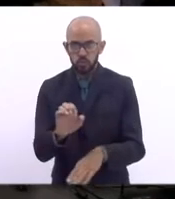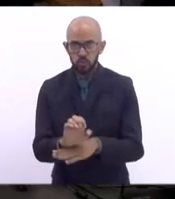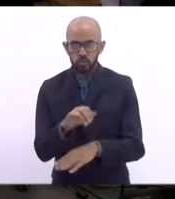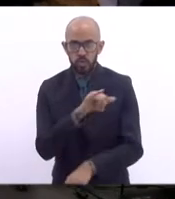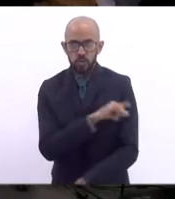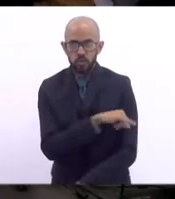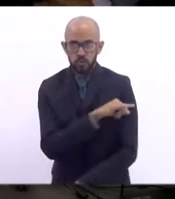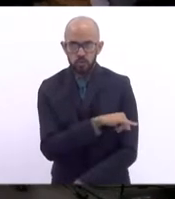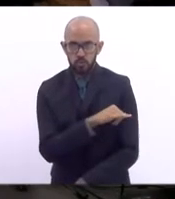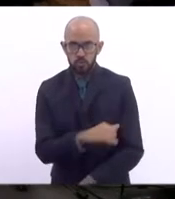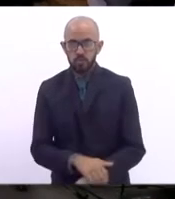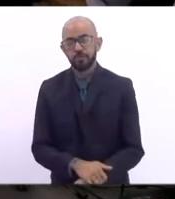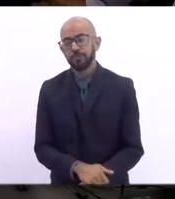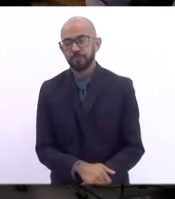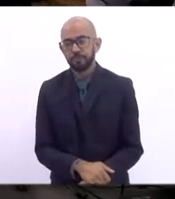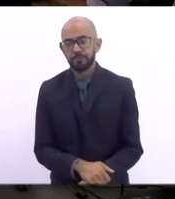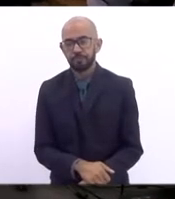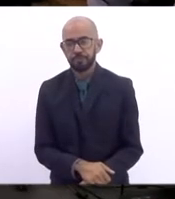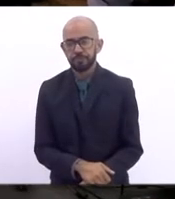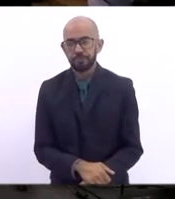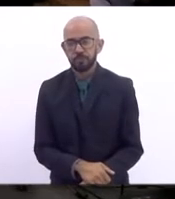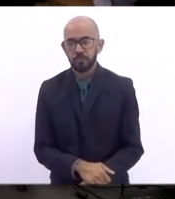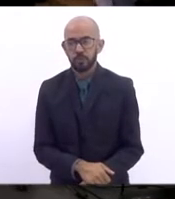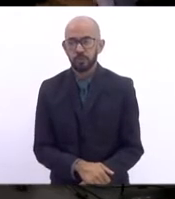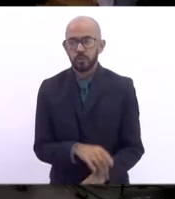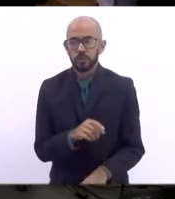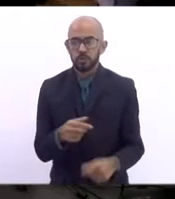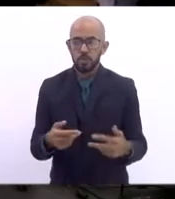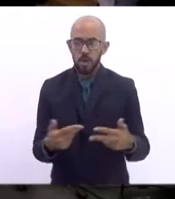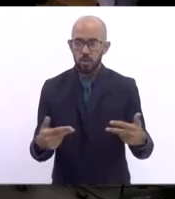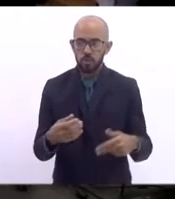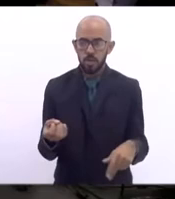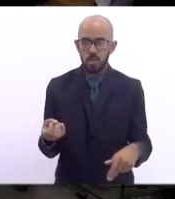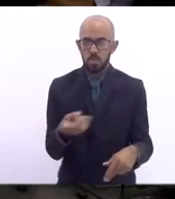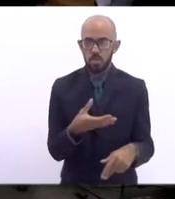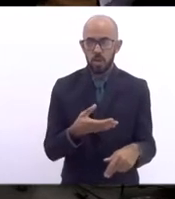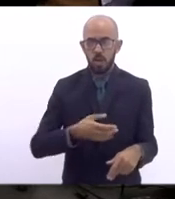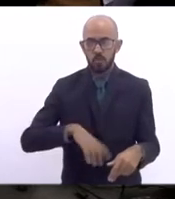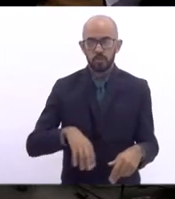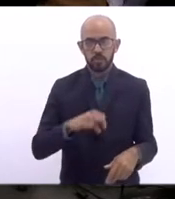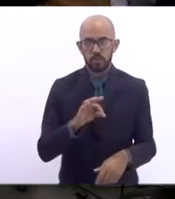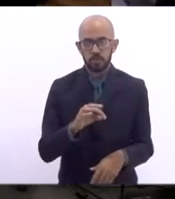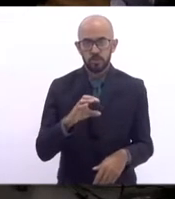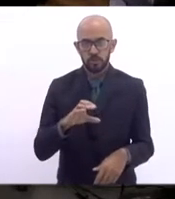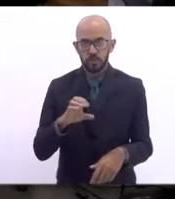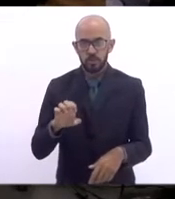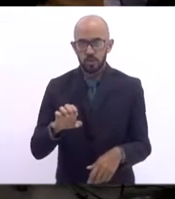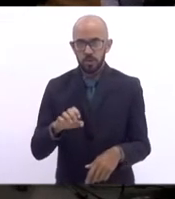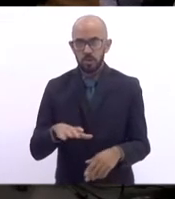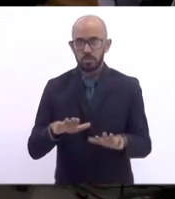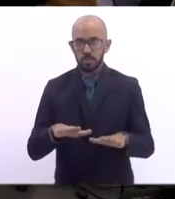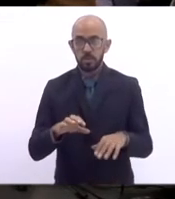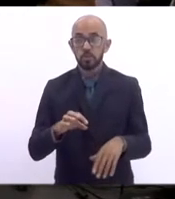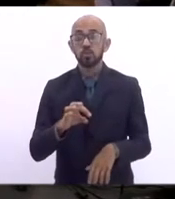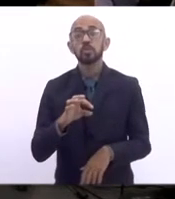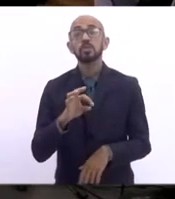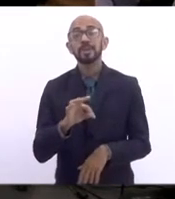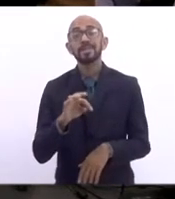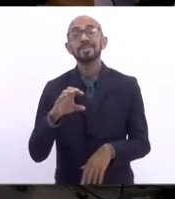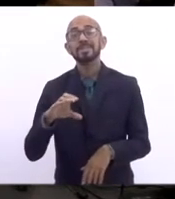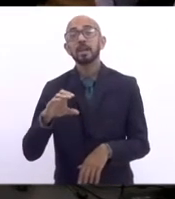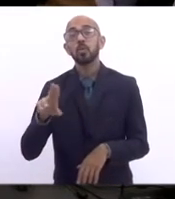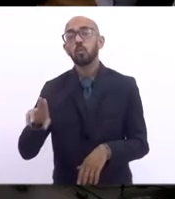é isso é uma coisa nova nos tribunais de contas mas o TCU faz a 10 anos